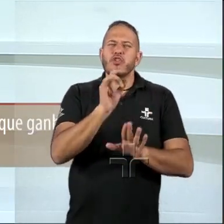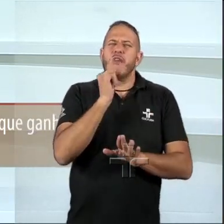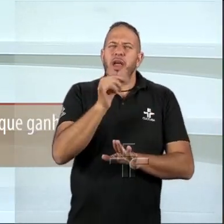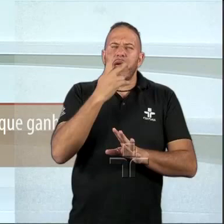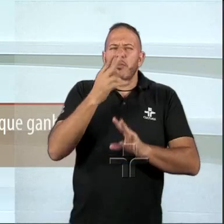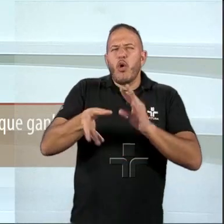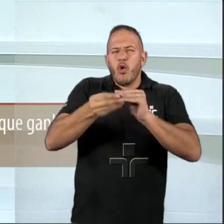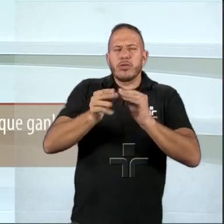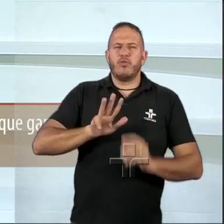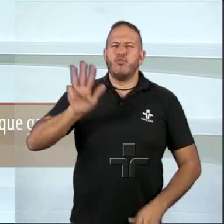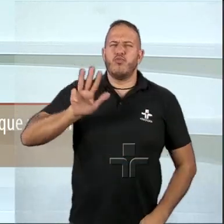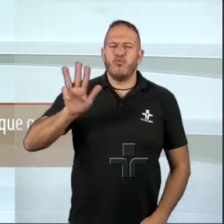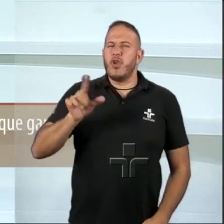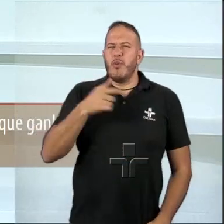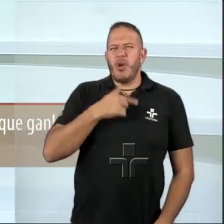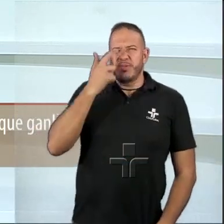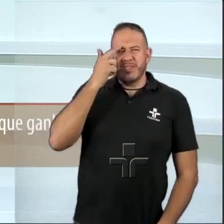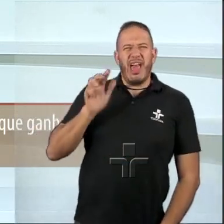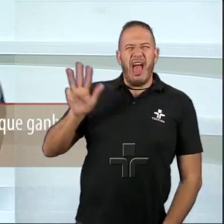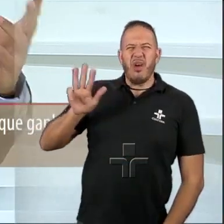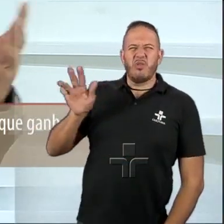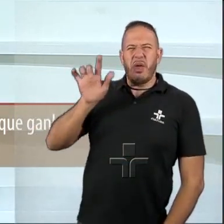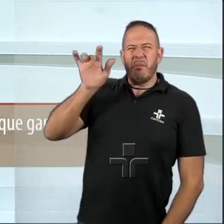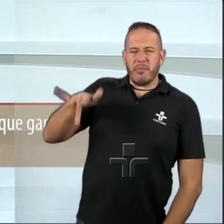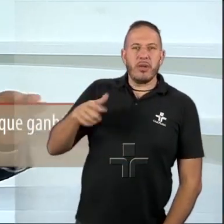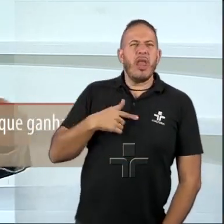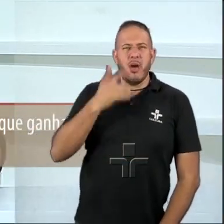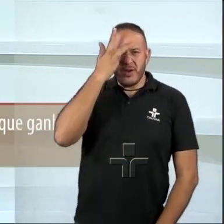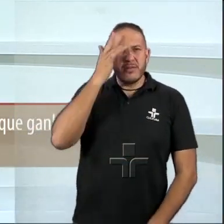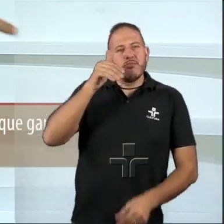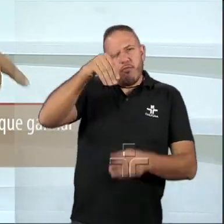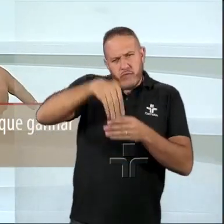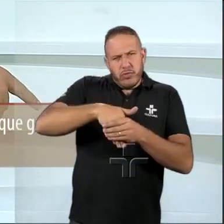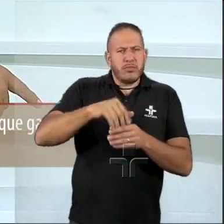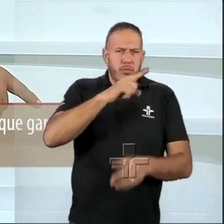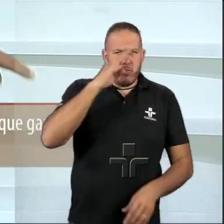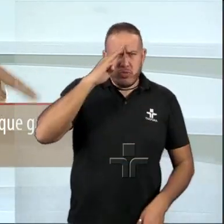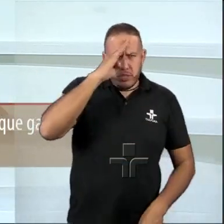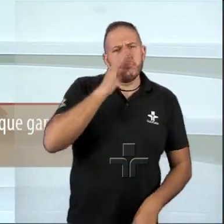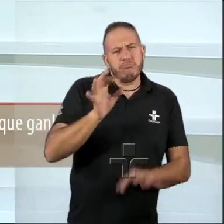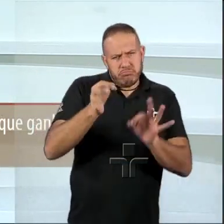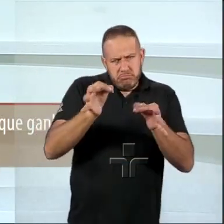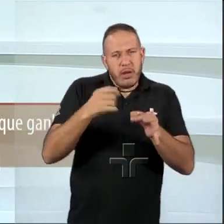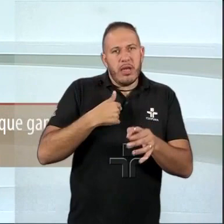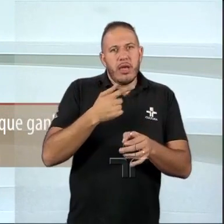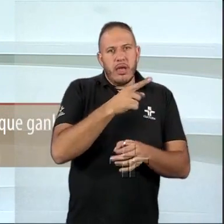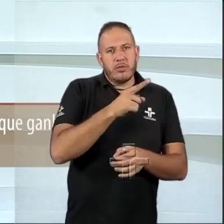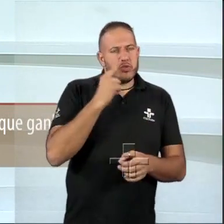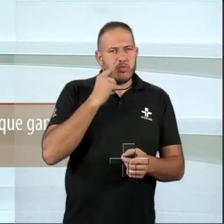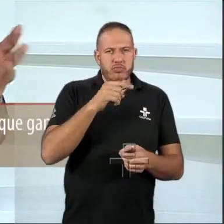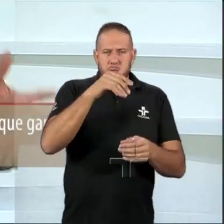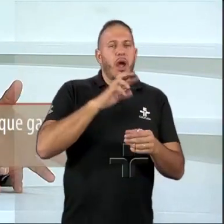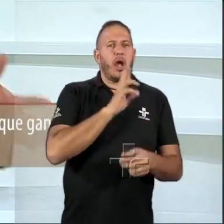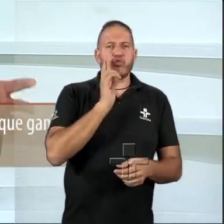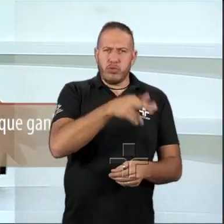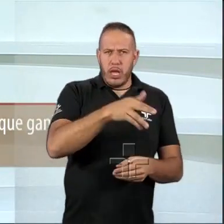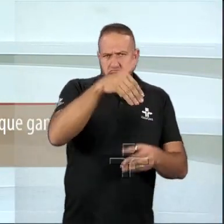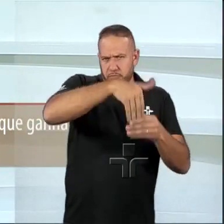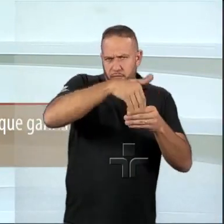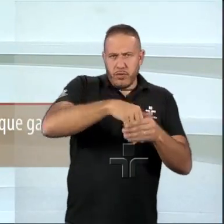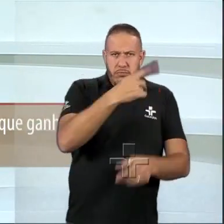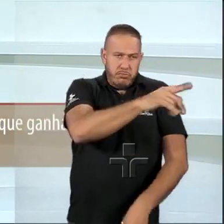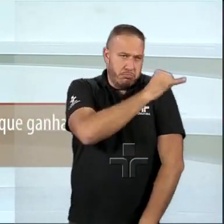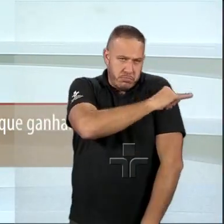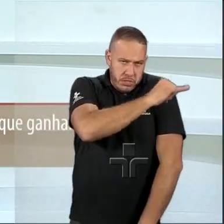gente também não pode subestimar muito o Lula, como você falou, que o grande eleitor é Bolsonaro, com certeza. Tanto que o resultado de Zema e Witzel é